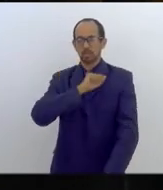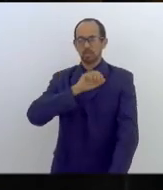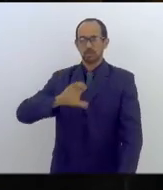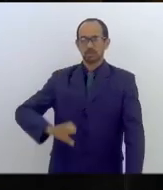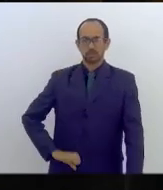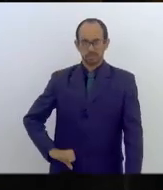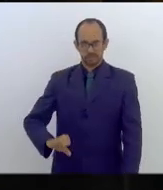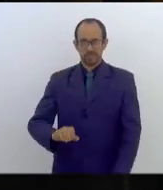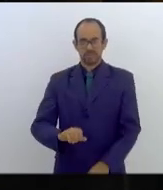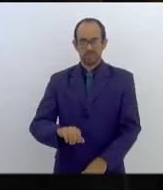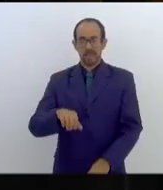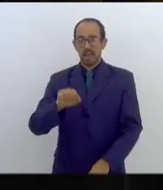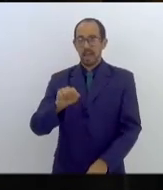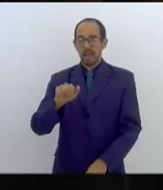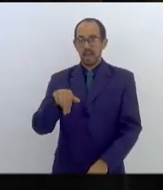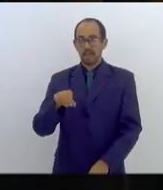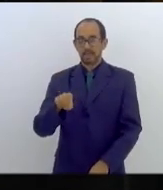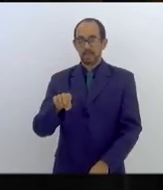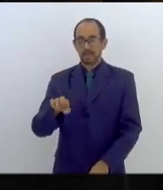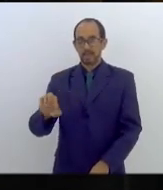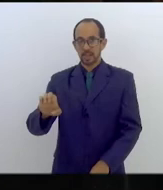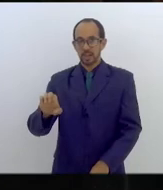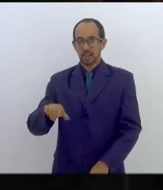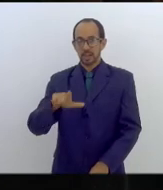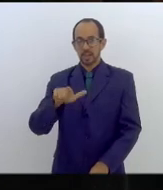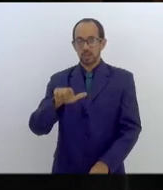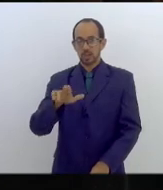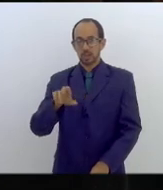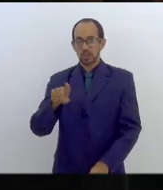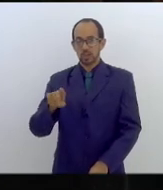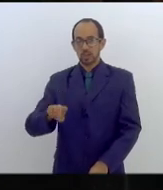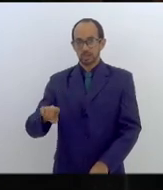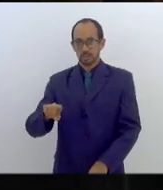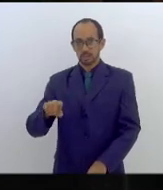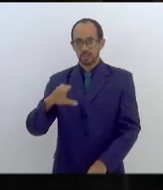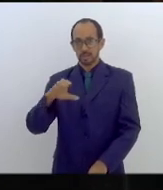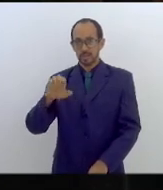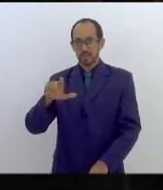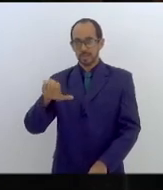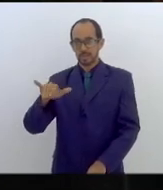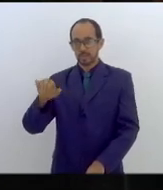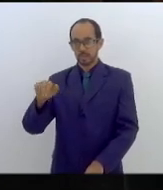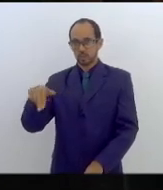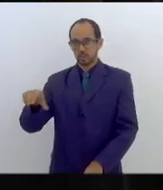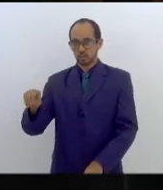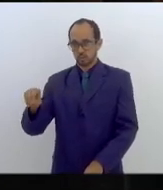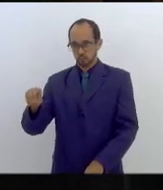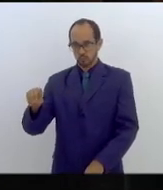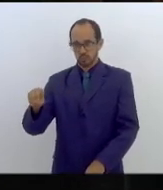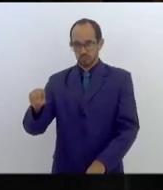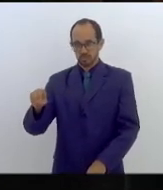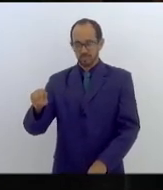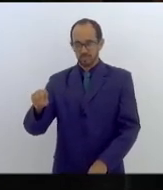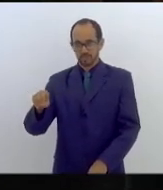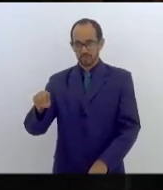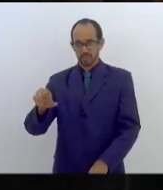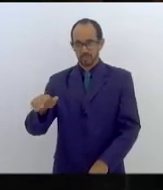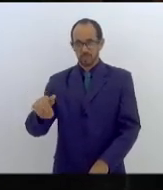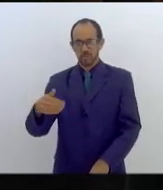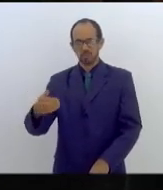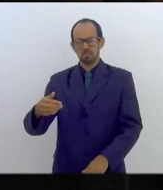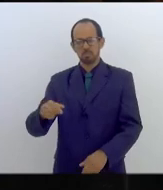Luiz Ceciliano que falou o nome corretamente que mais que um deputado tem se mostrado um companheiro que Serra